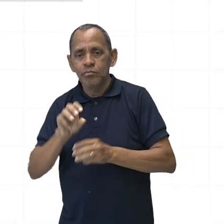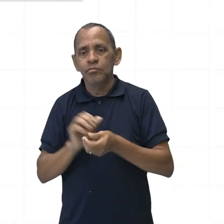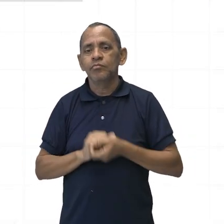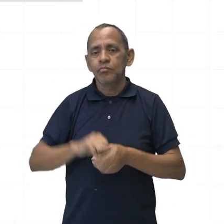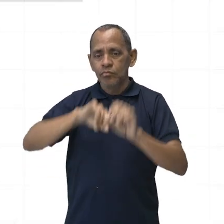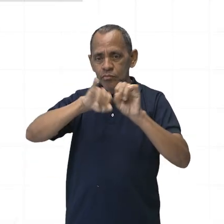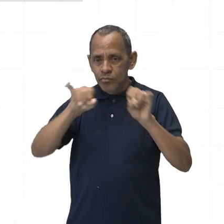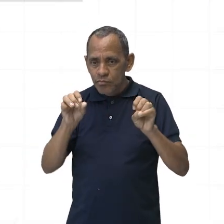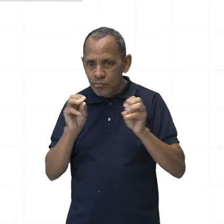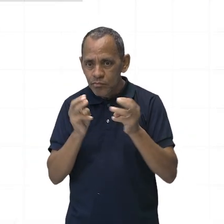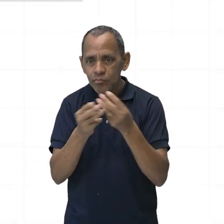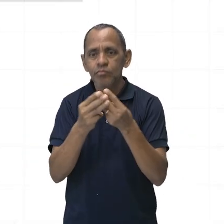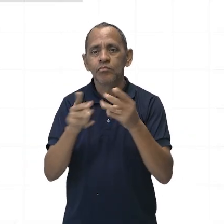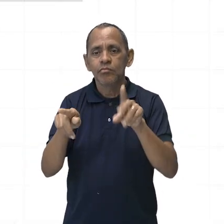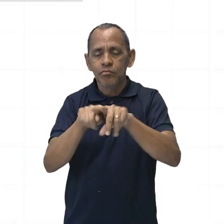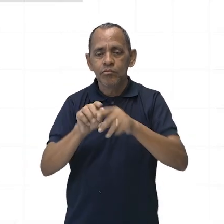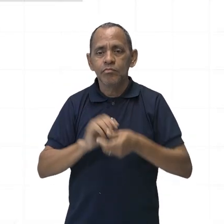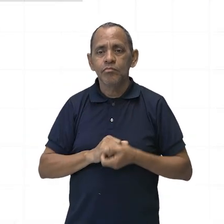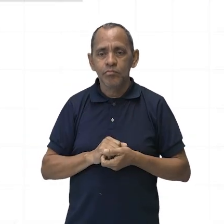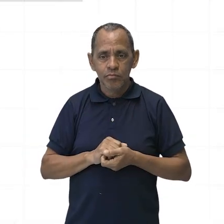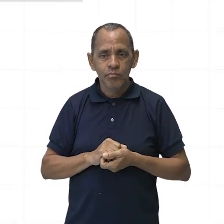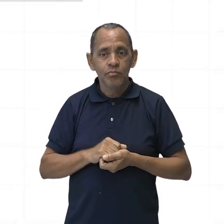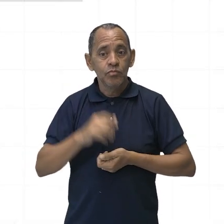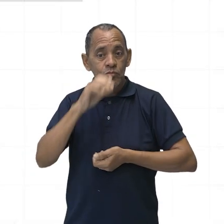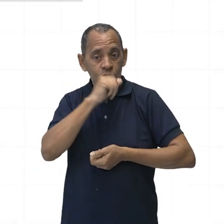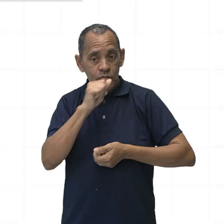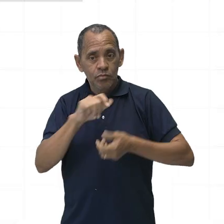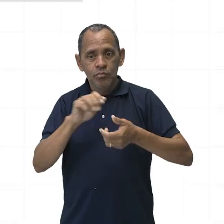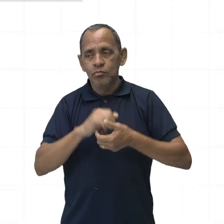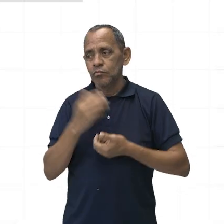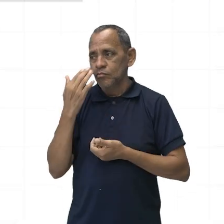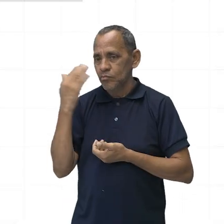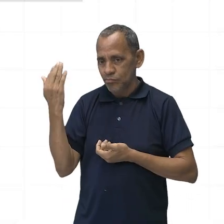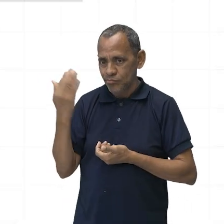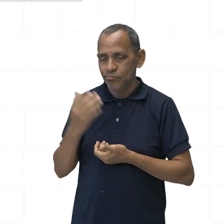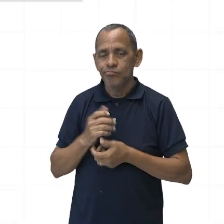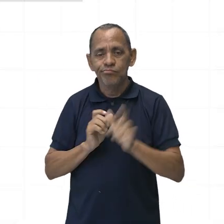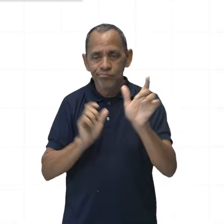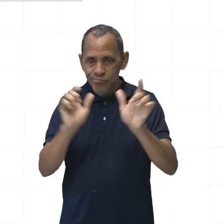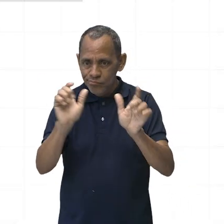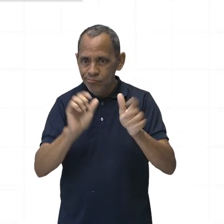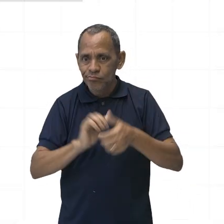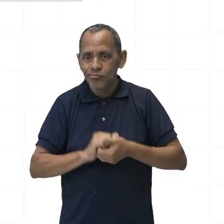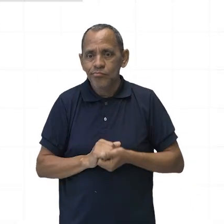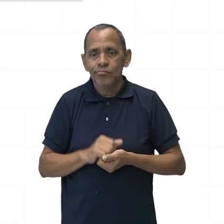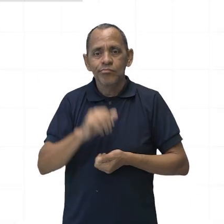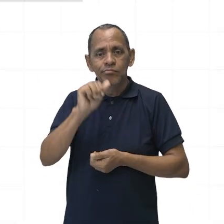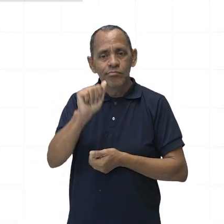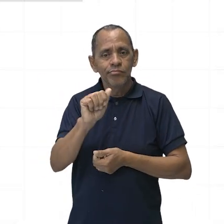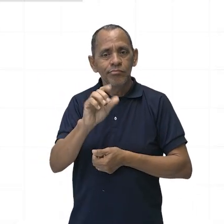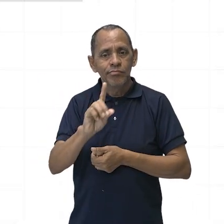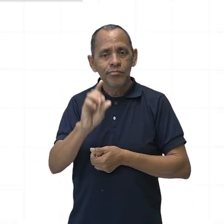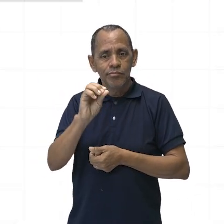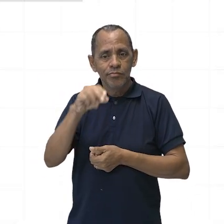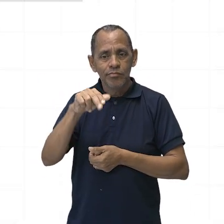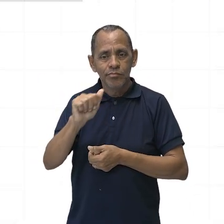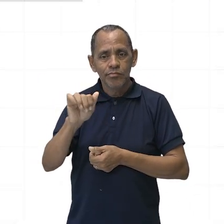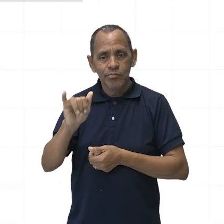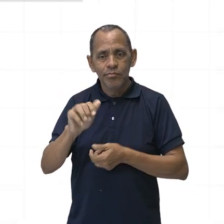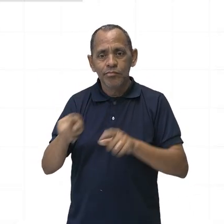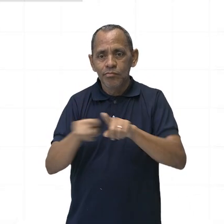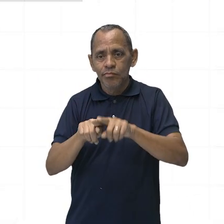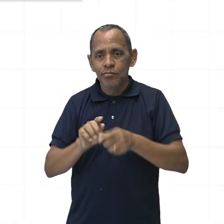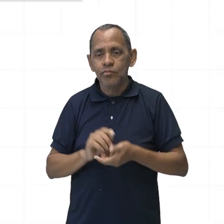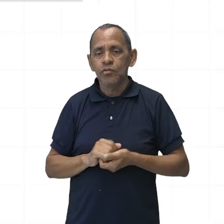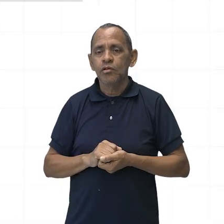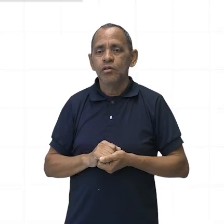Quando o judeu ele proclama no sábado Shema Israel, Adonai Eloheinu, que é essa proclamação